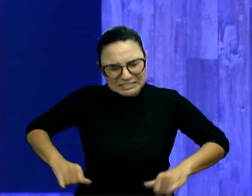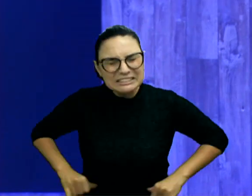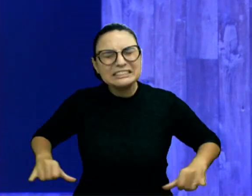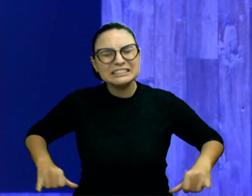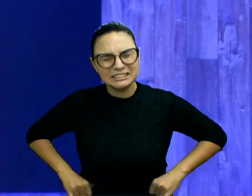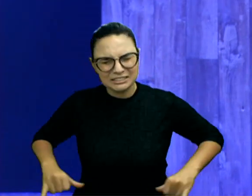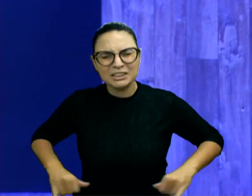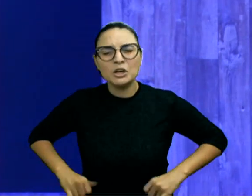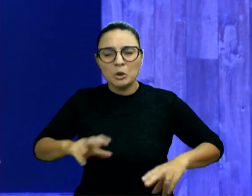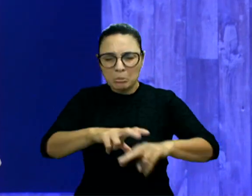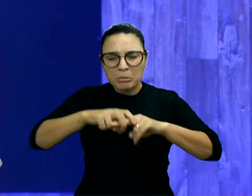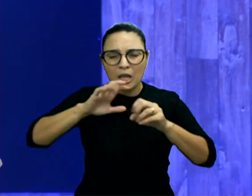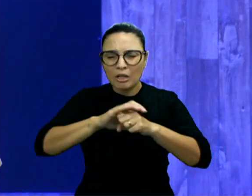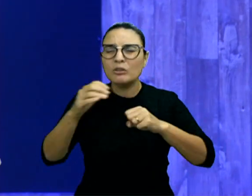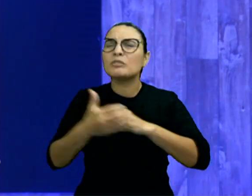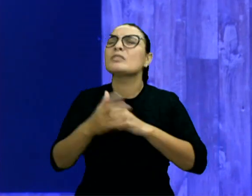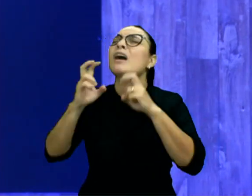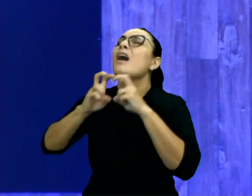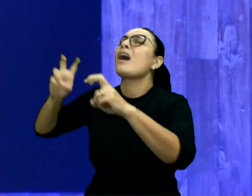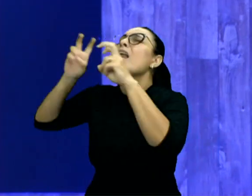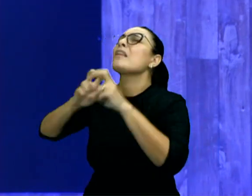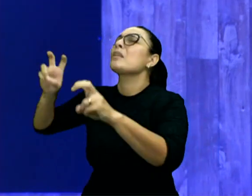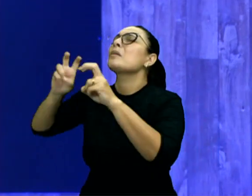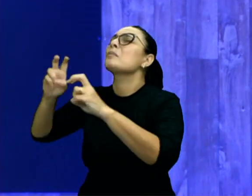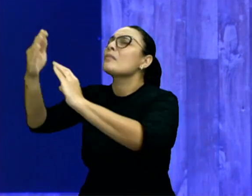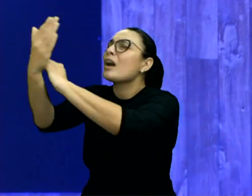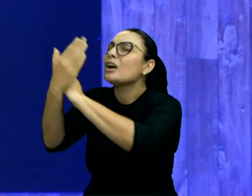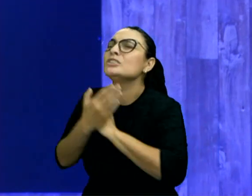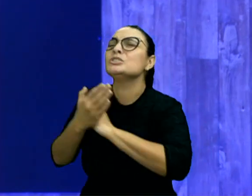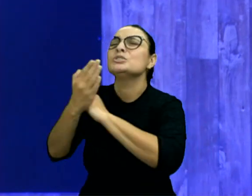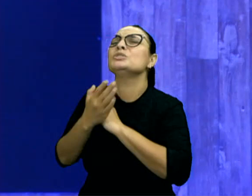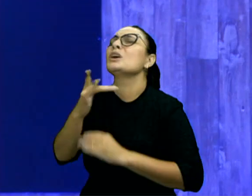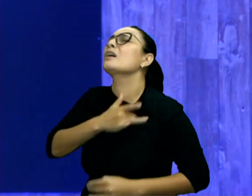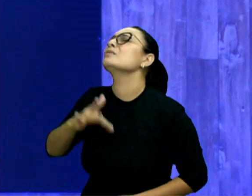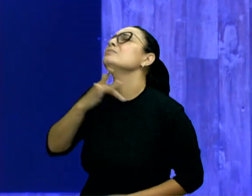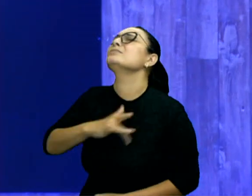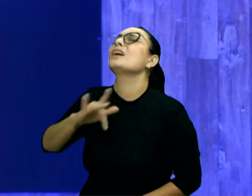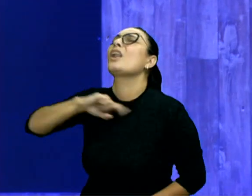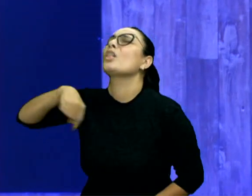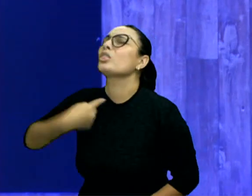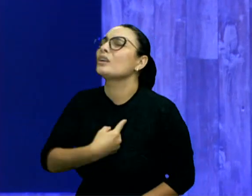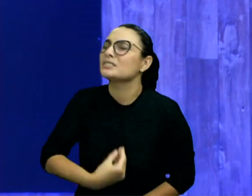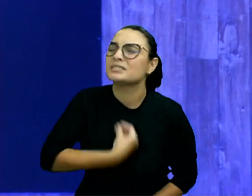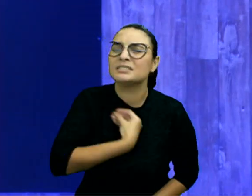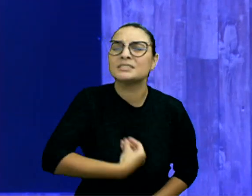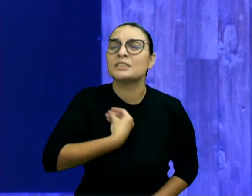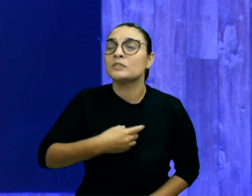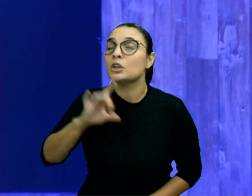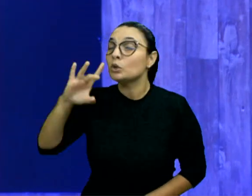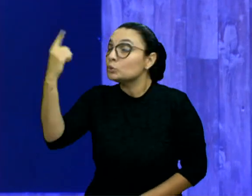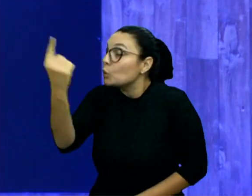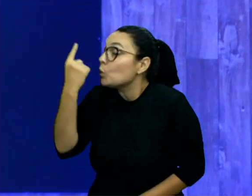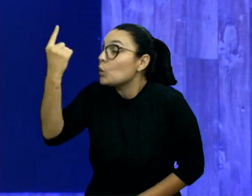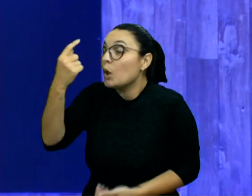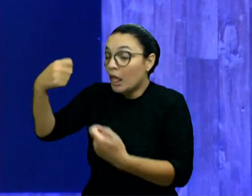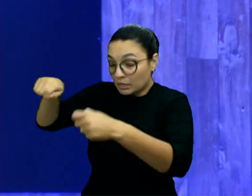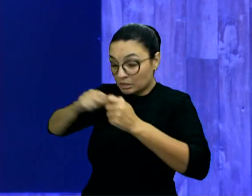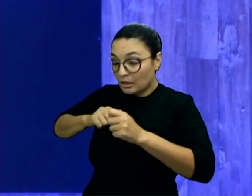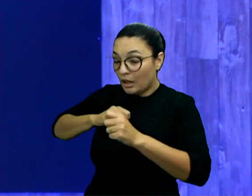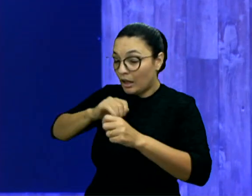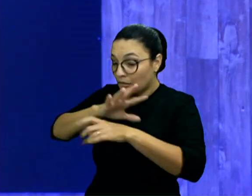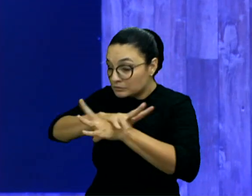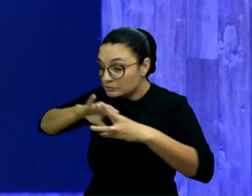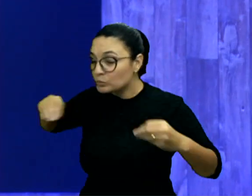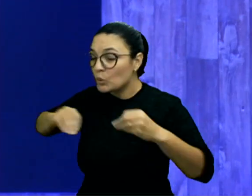Covid, nós clamamos, tem misericórdia de nós. Só o Senhor tem poder para restaurar, só o Senhor tem poder para